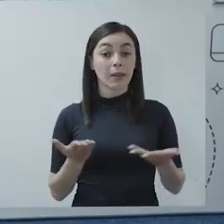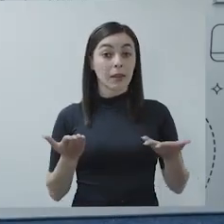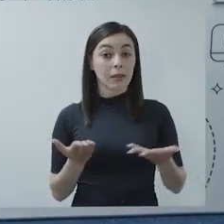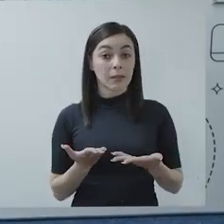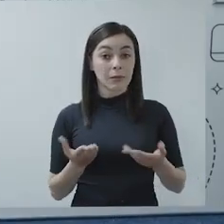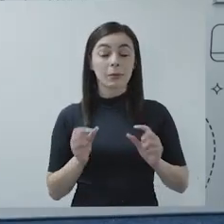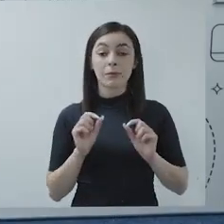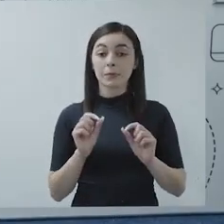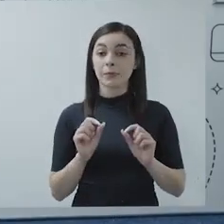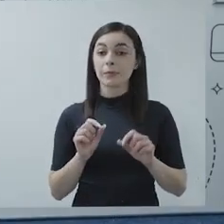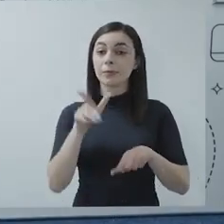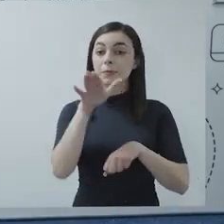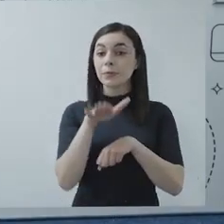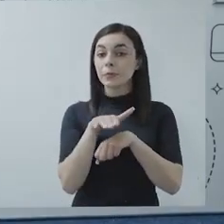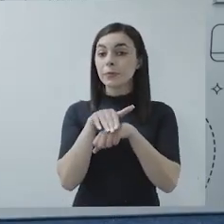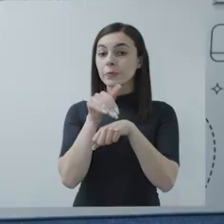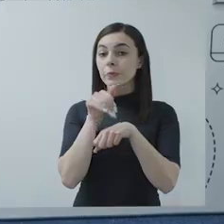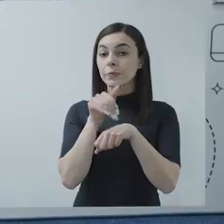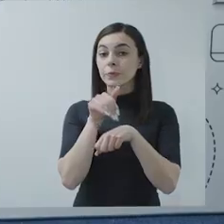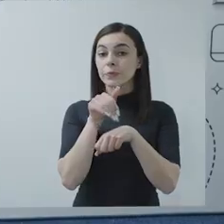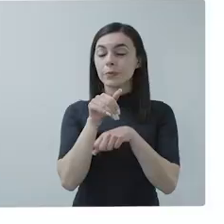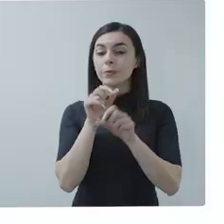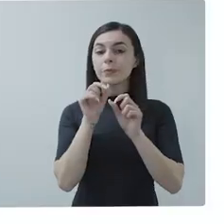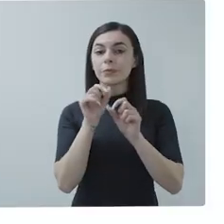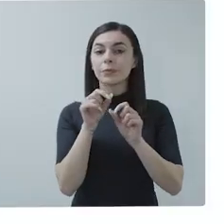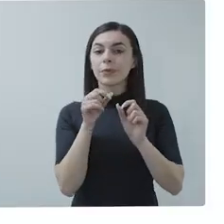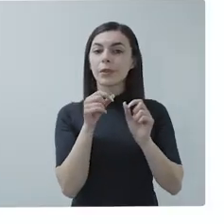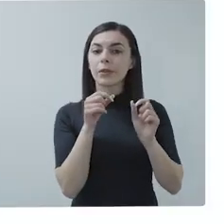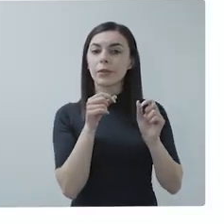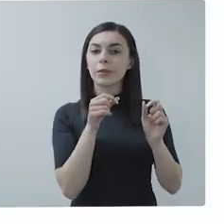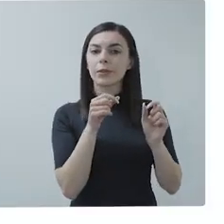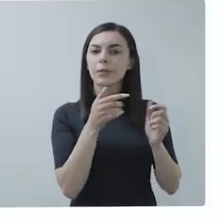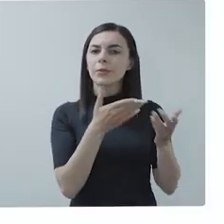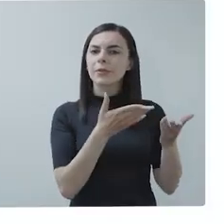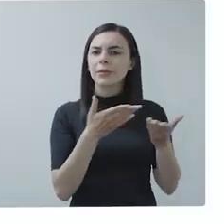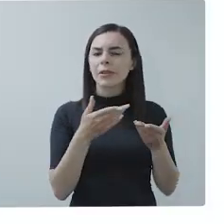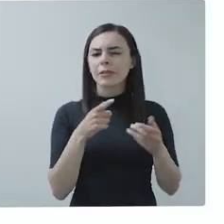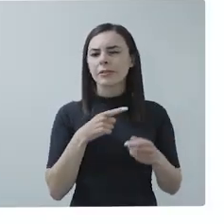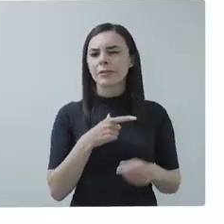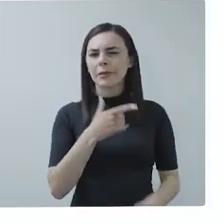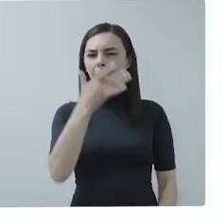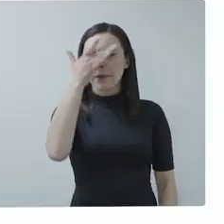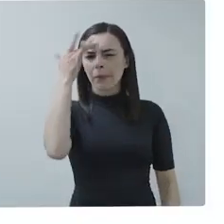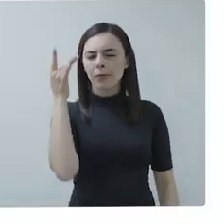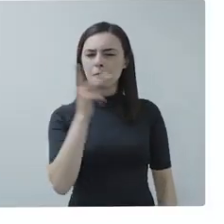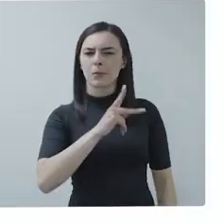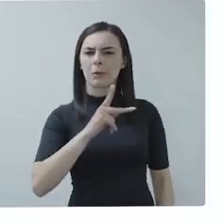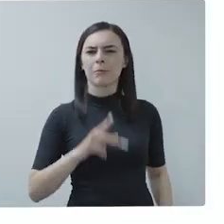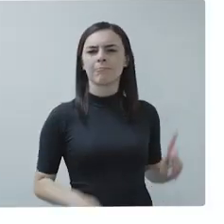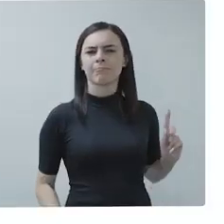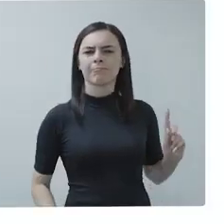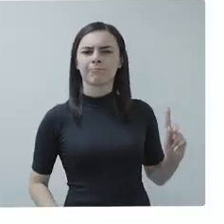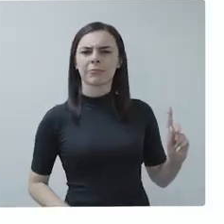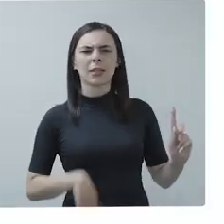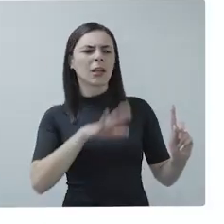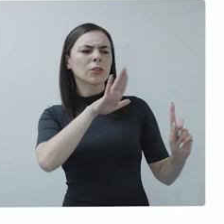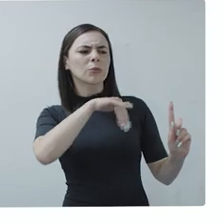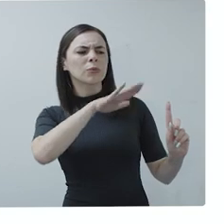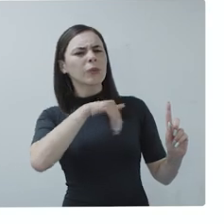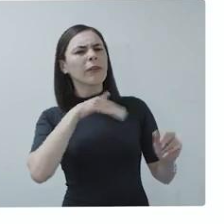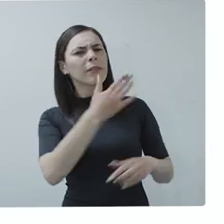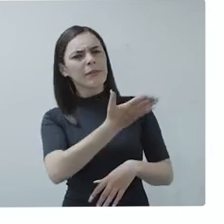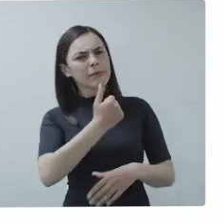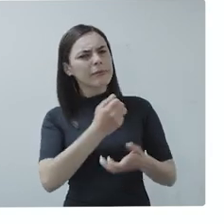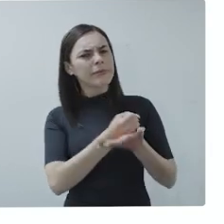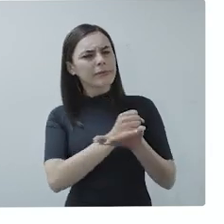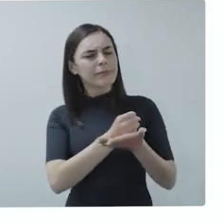Agora eu vou convidar a professora que estava passando por aqui. Eu falei assim: professora, vem aqui jogar comigo